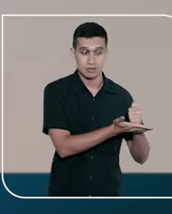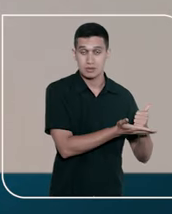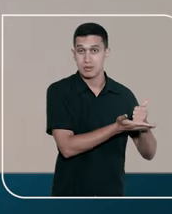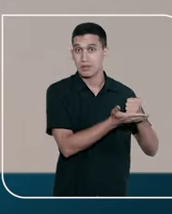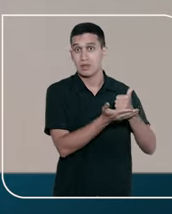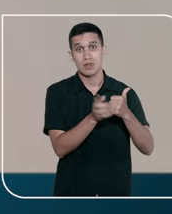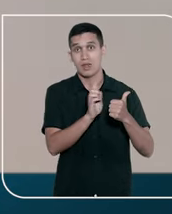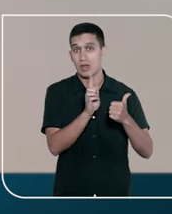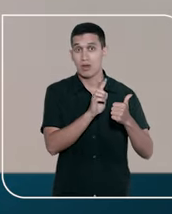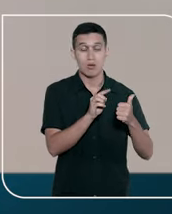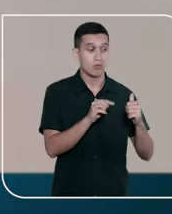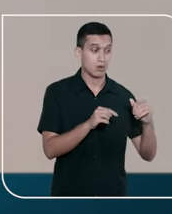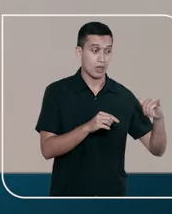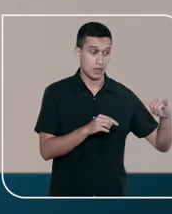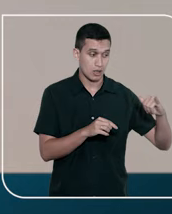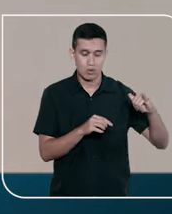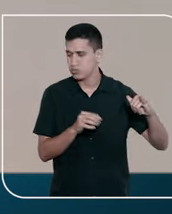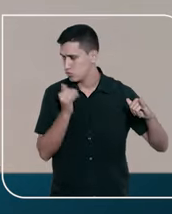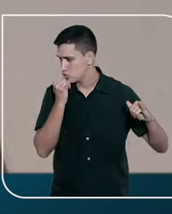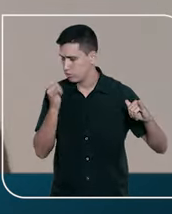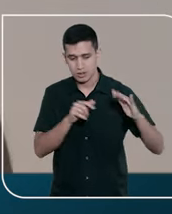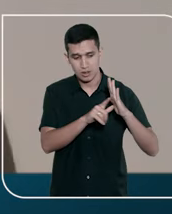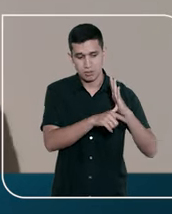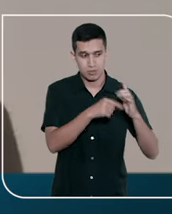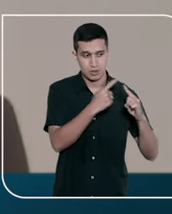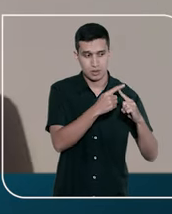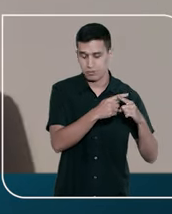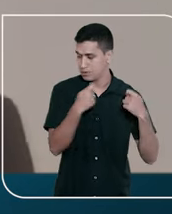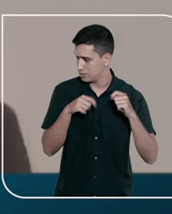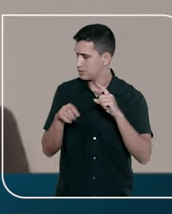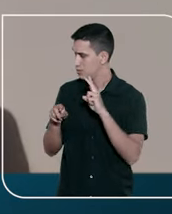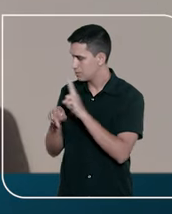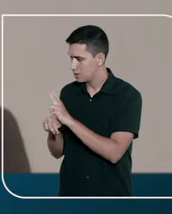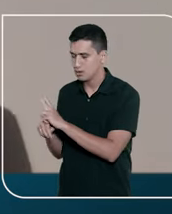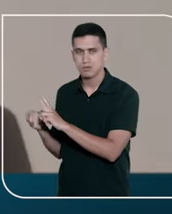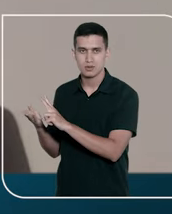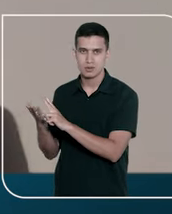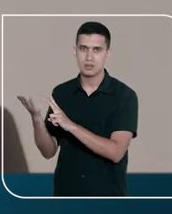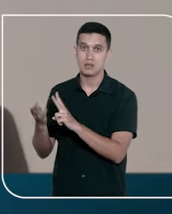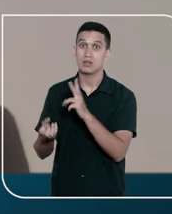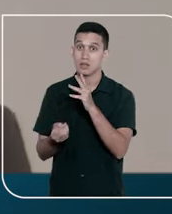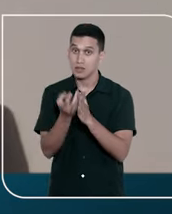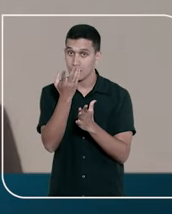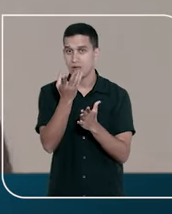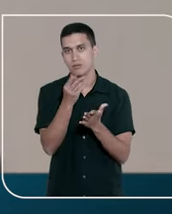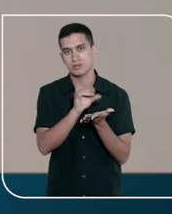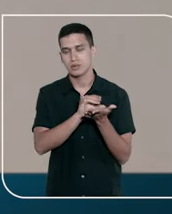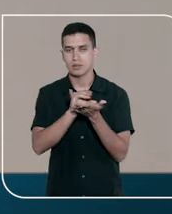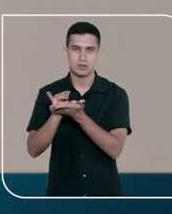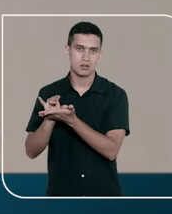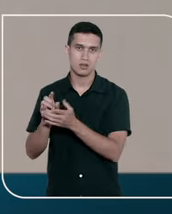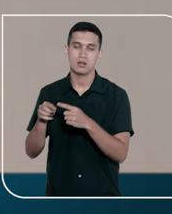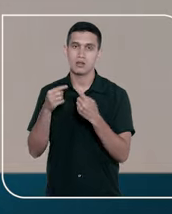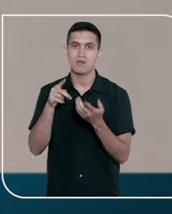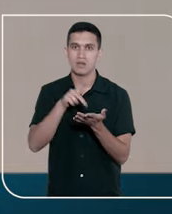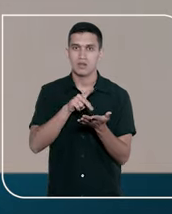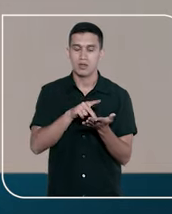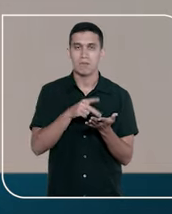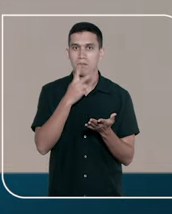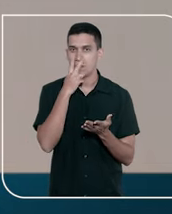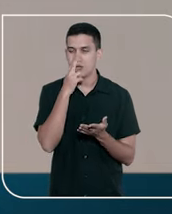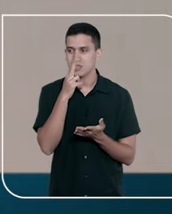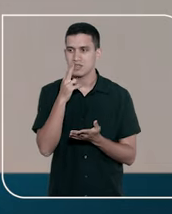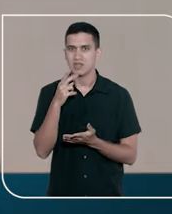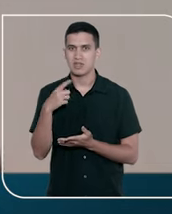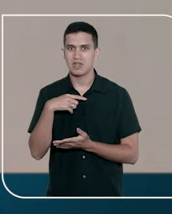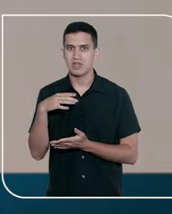atrasa o voo para proteger a vida. Como é que pode isso criar a indenização presumida, né? Isso, na realidade, é um desincentivo, no final